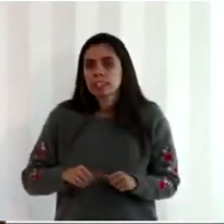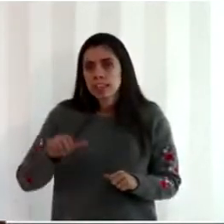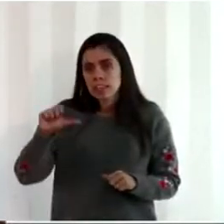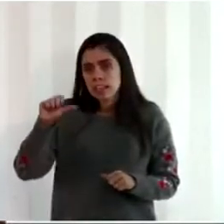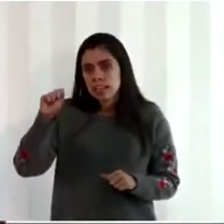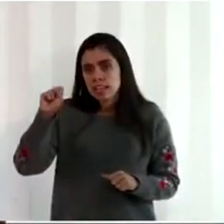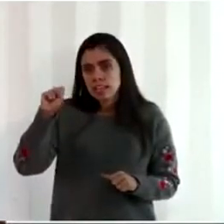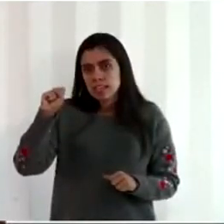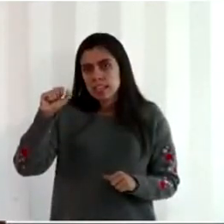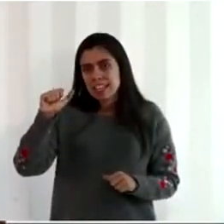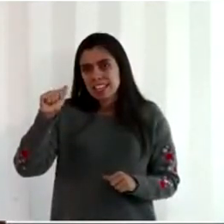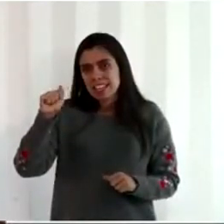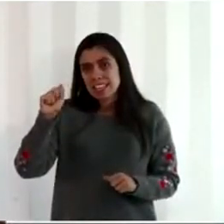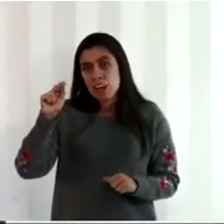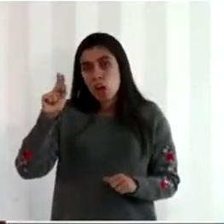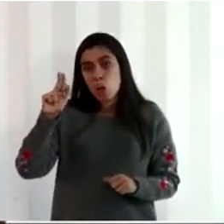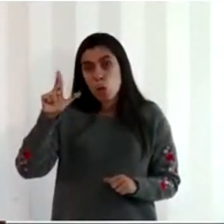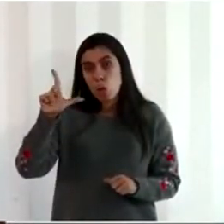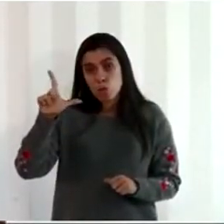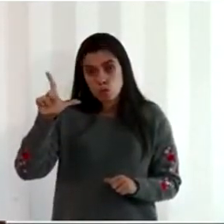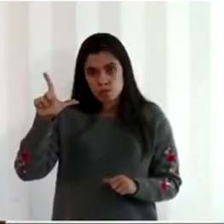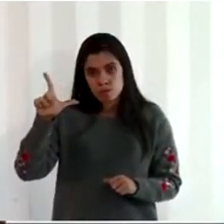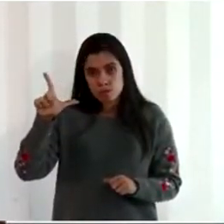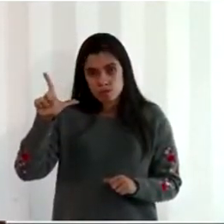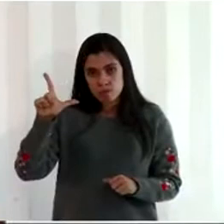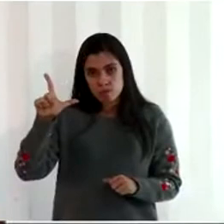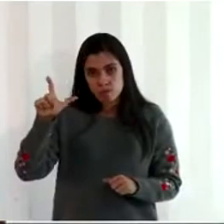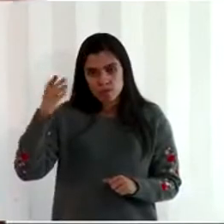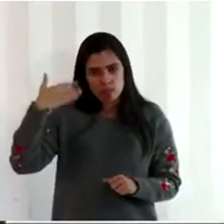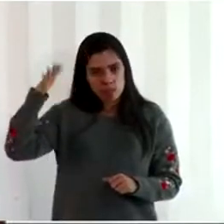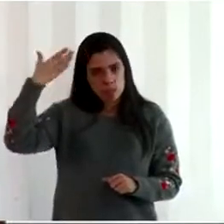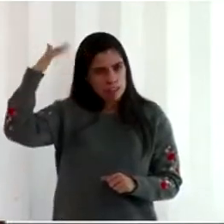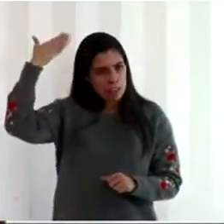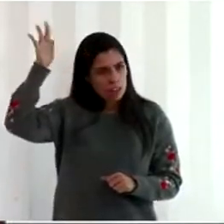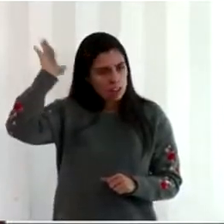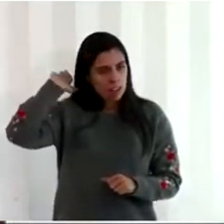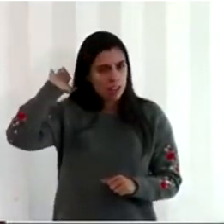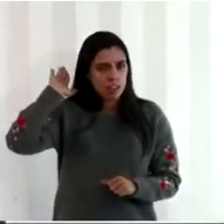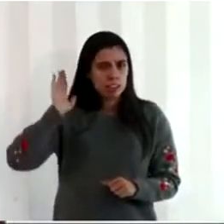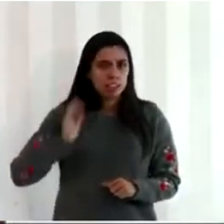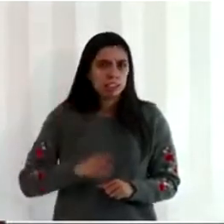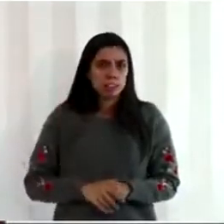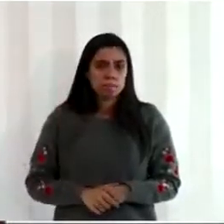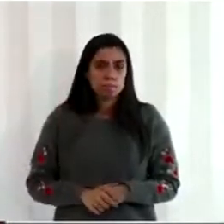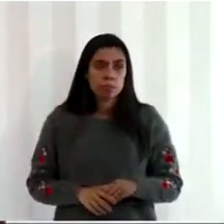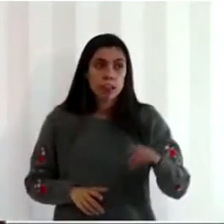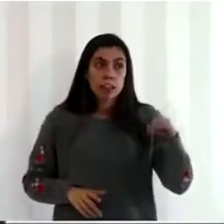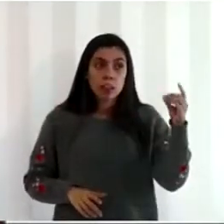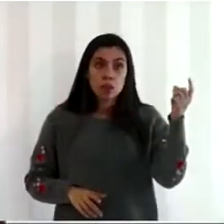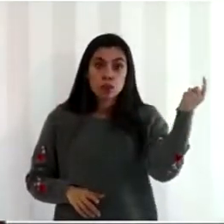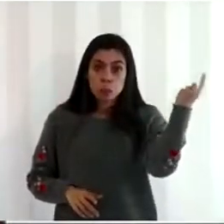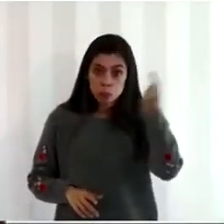destruição, começou a olhar aquele boi bonito e falou: não, esse boi não pode morrer, vamos levar esse boi lá para fazer o culto da vitória, o holocausto para o Senhor, esse carneiro não